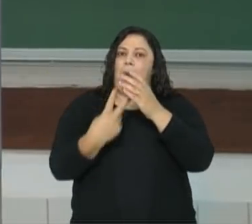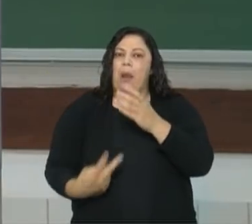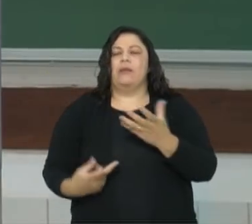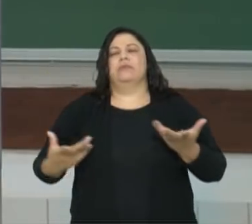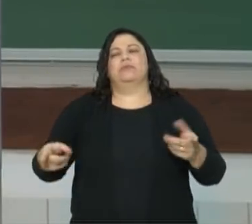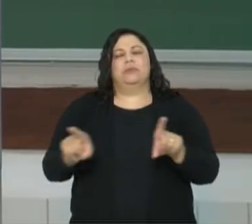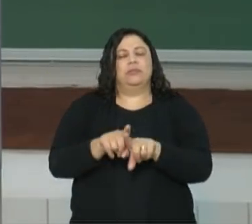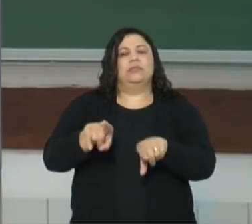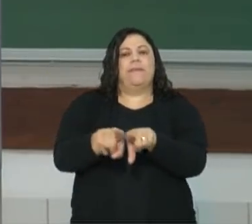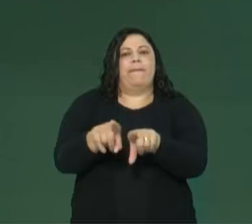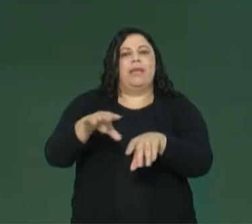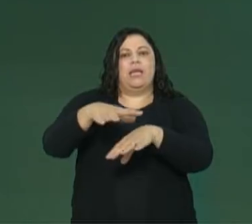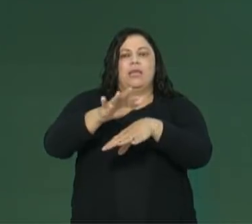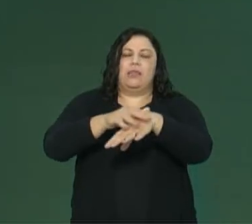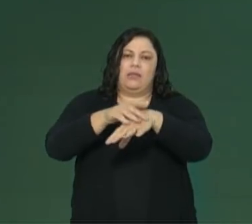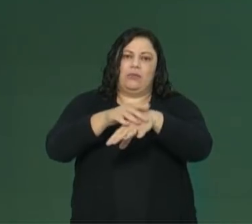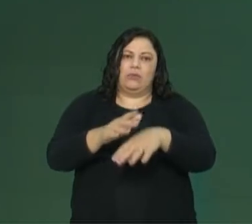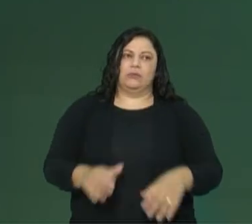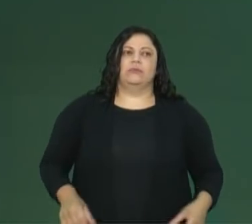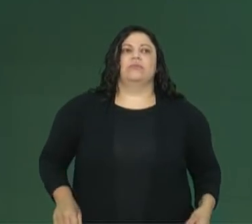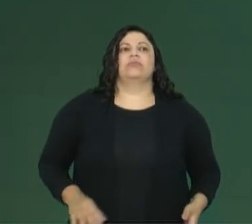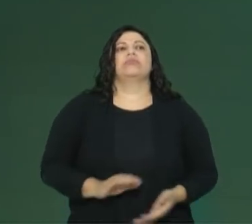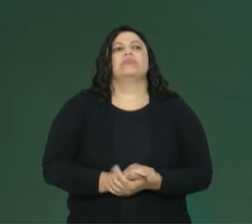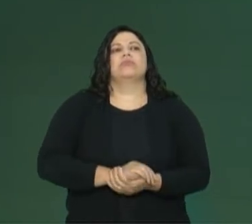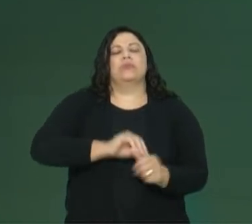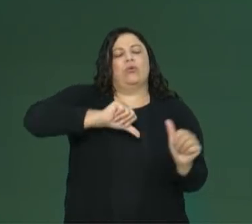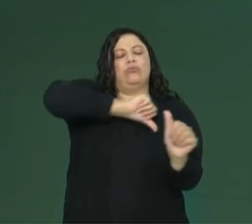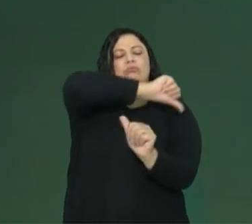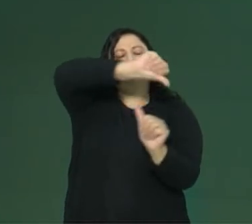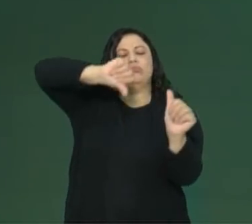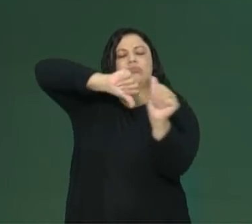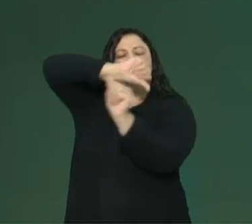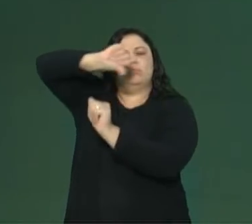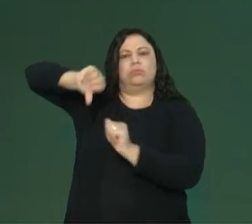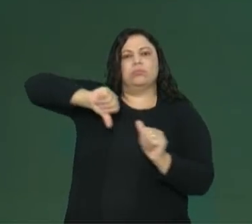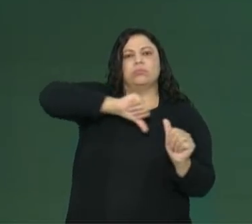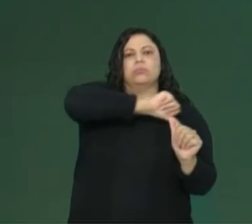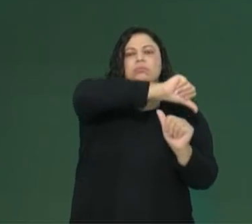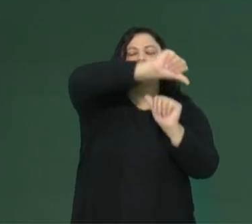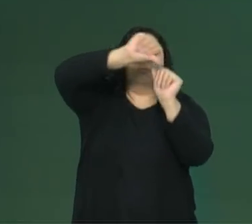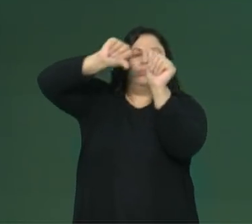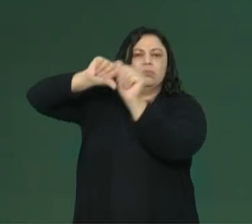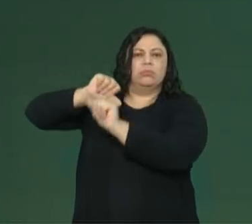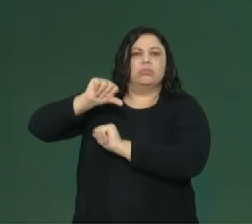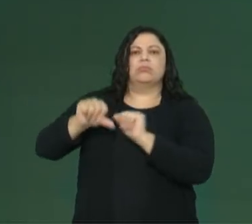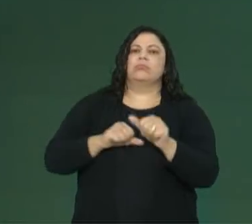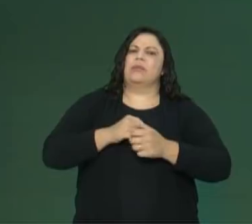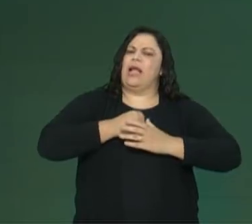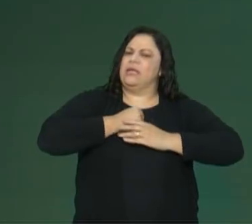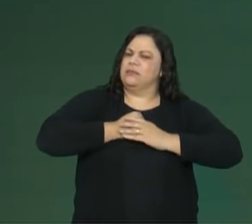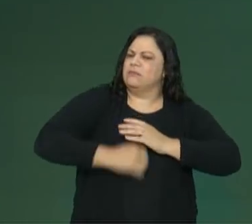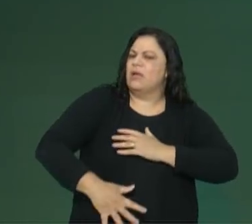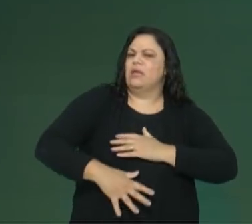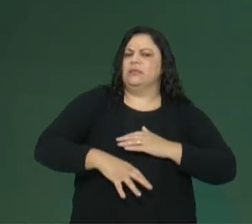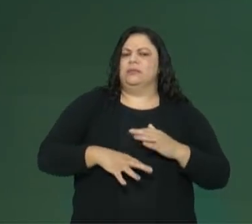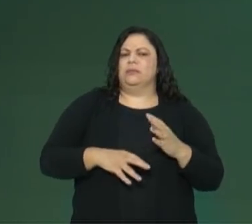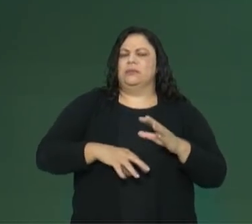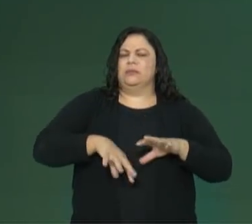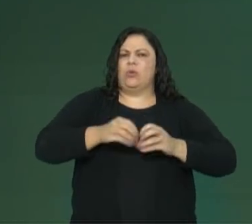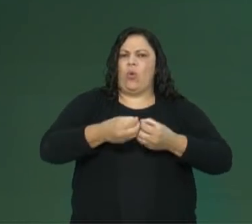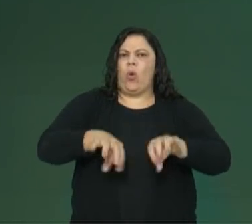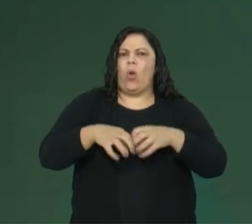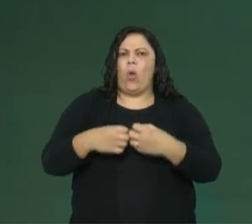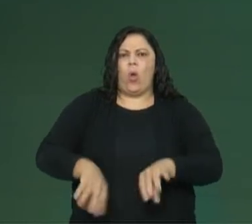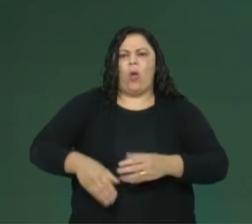Olha lá o ciclo de vida, como é que se dá? Então, as fezes transportando ovos no solo